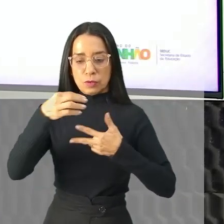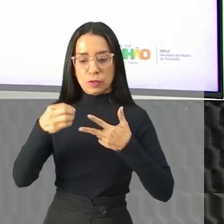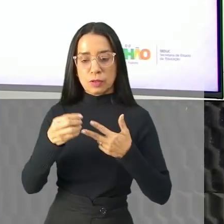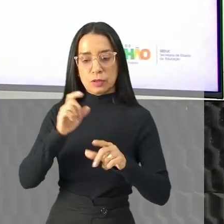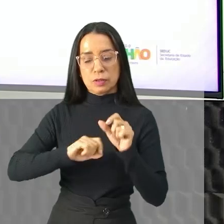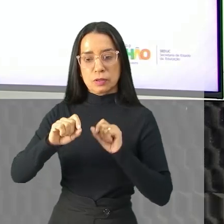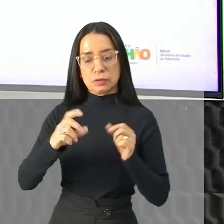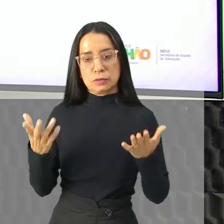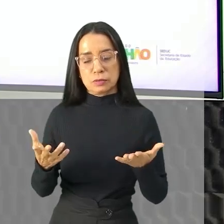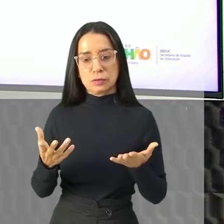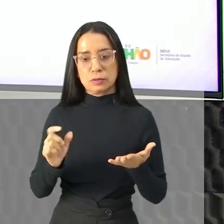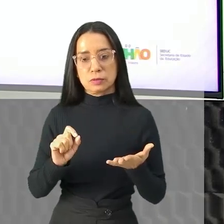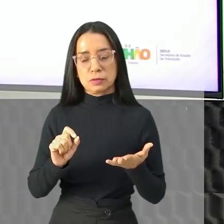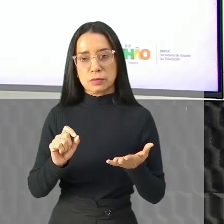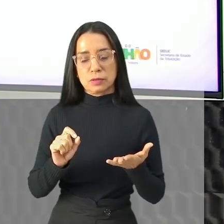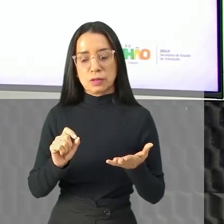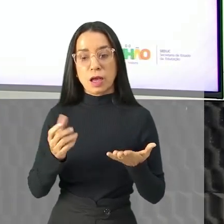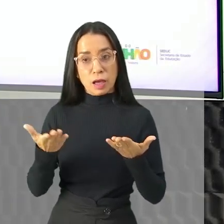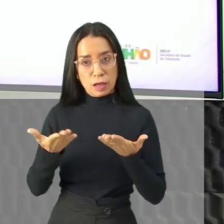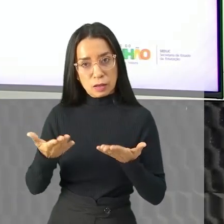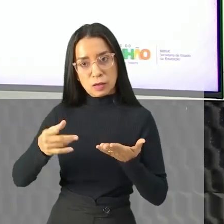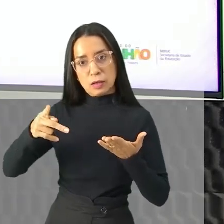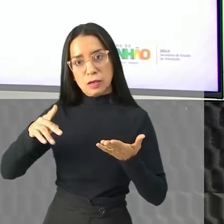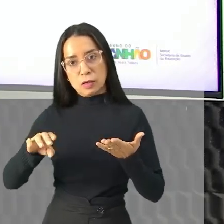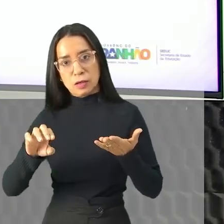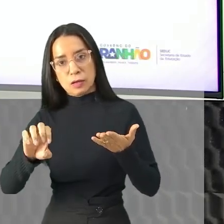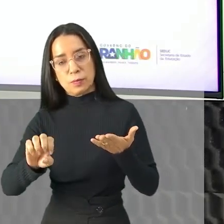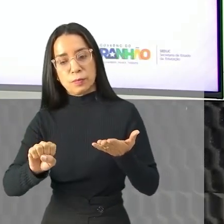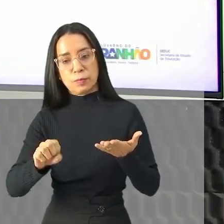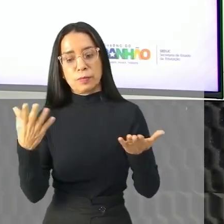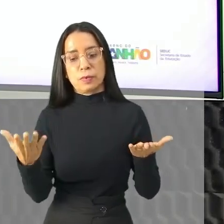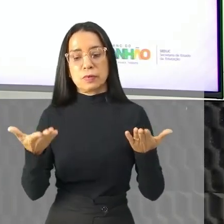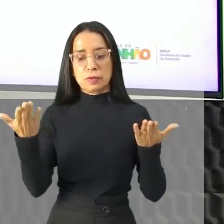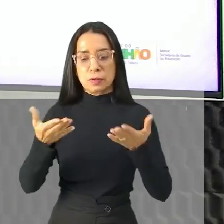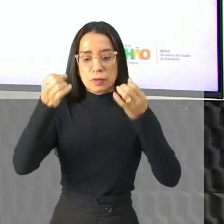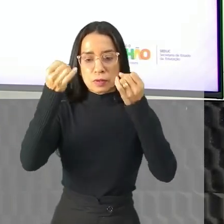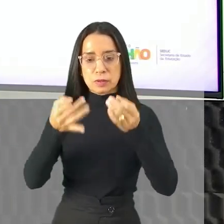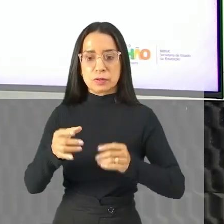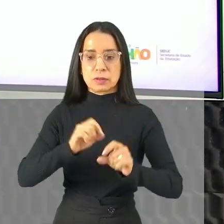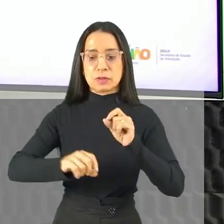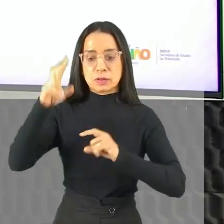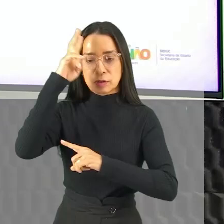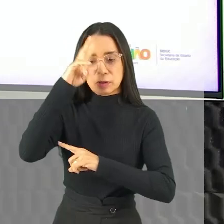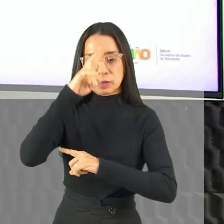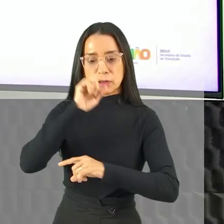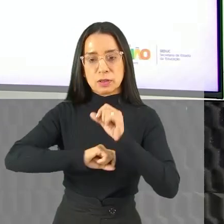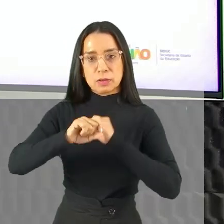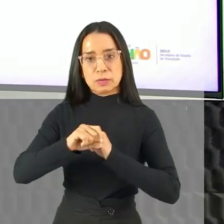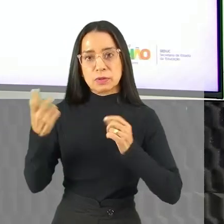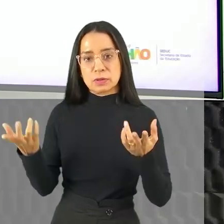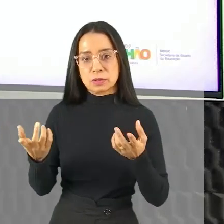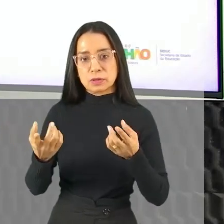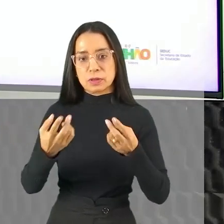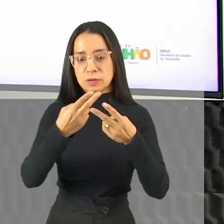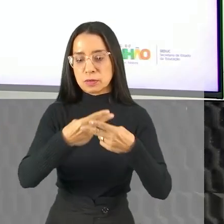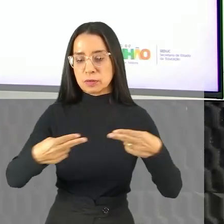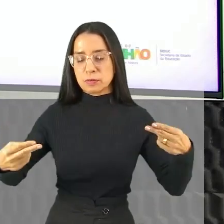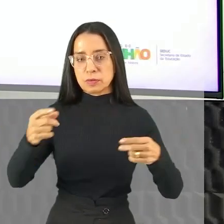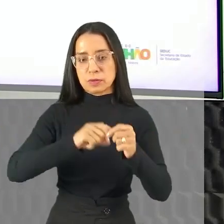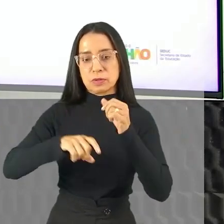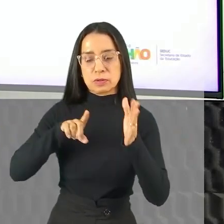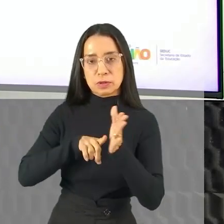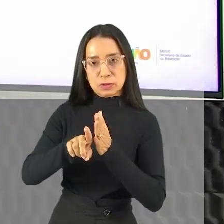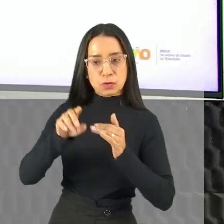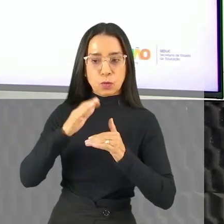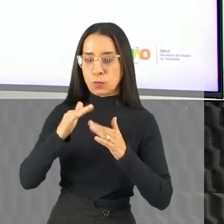entrar com essas questões, tá bom? A gente vai aqui discutindo, lembrem sempre que esse material, essas